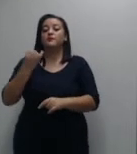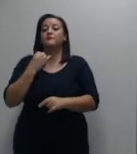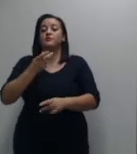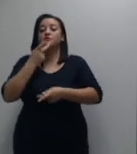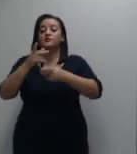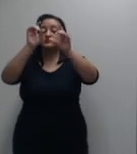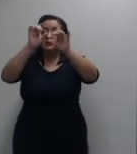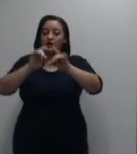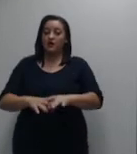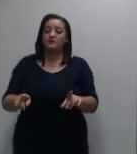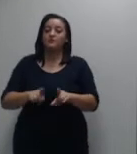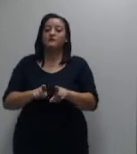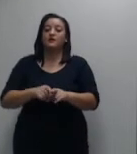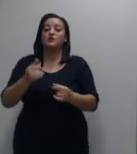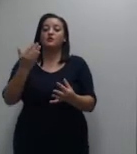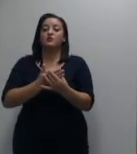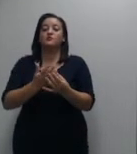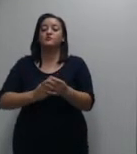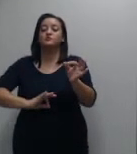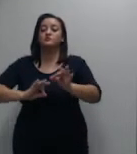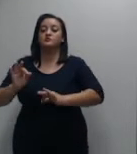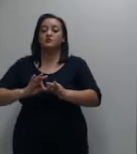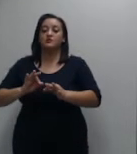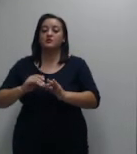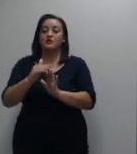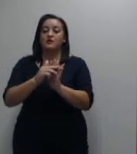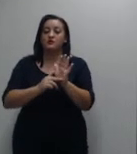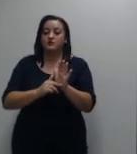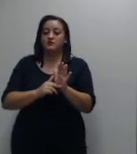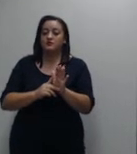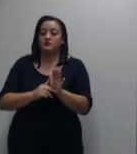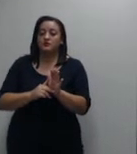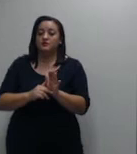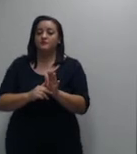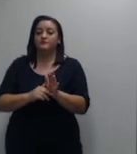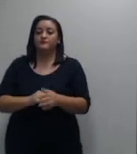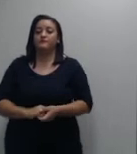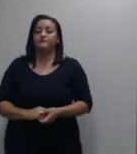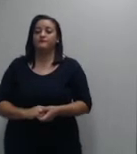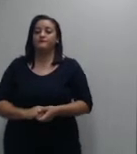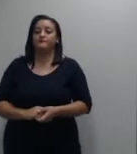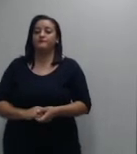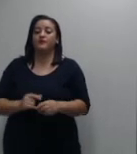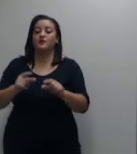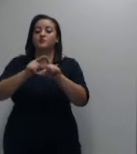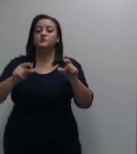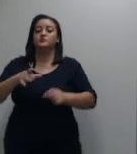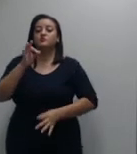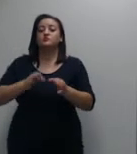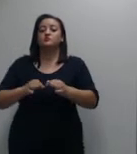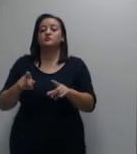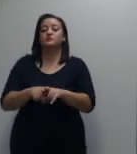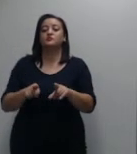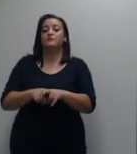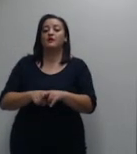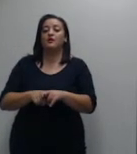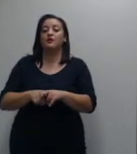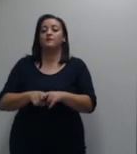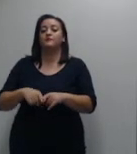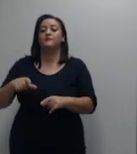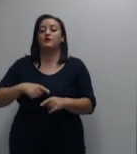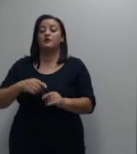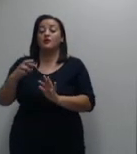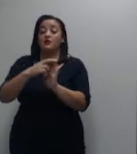salientar e o processamento regular movimento Provisória de título judicial e está sujeito em